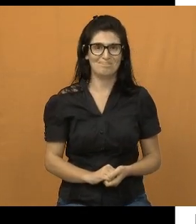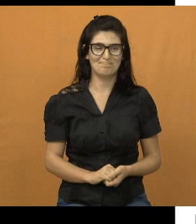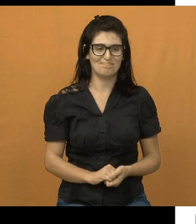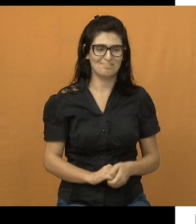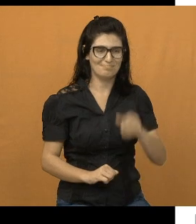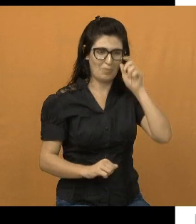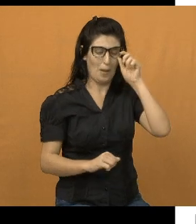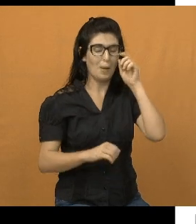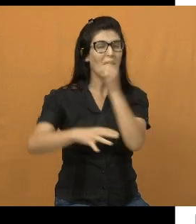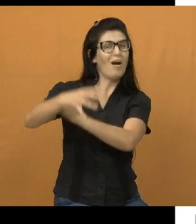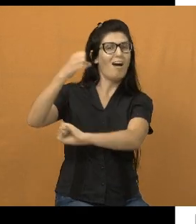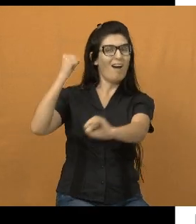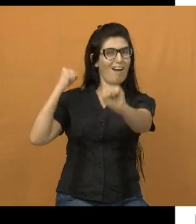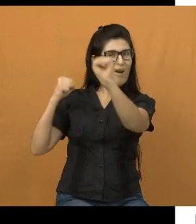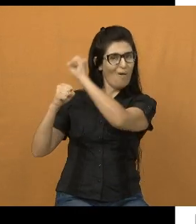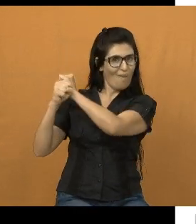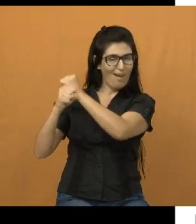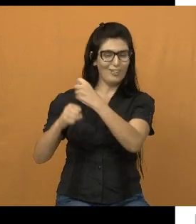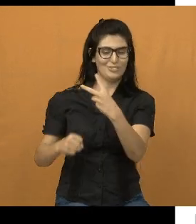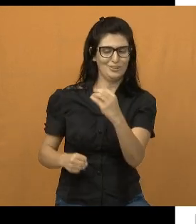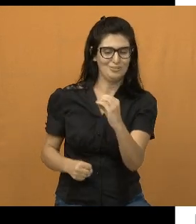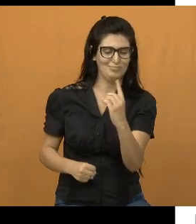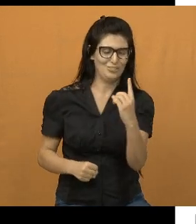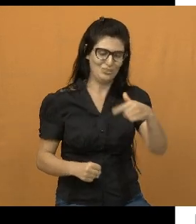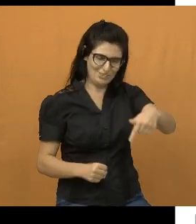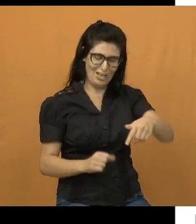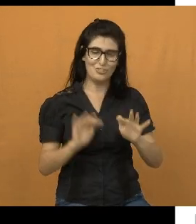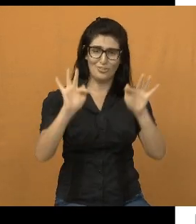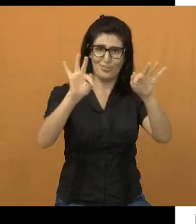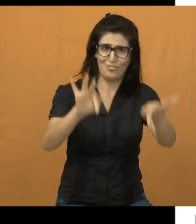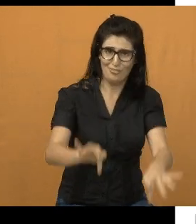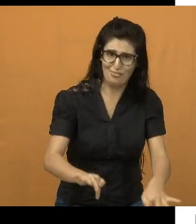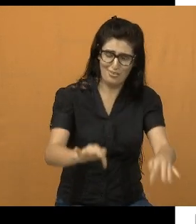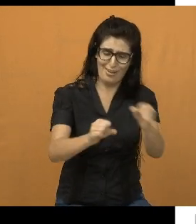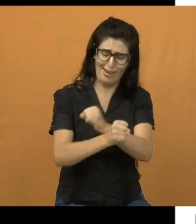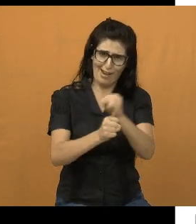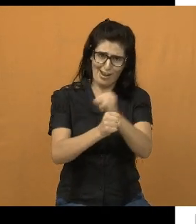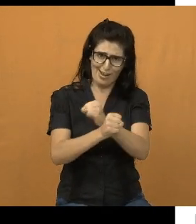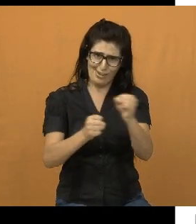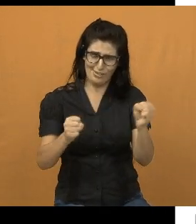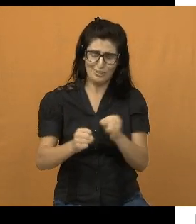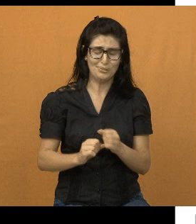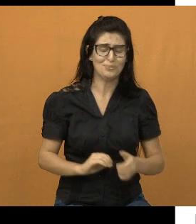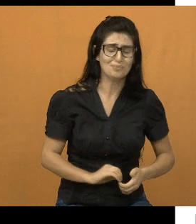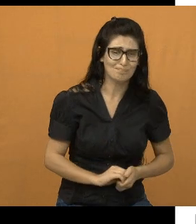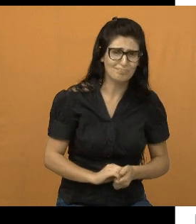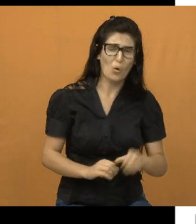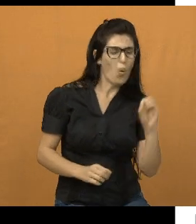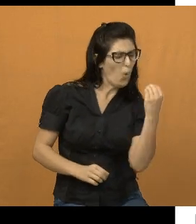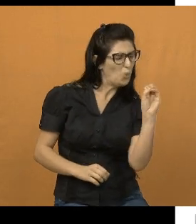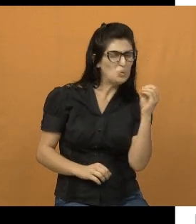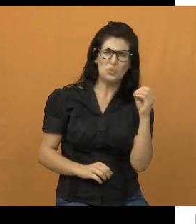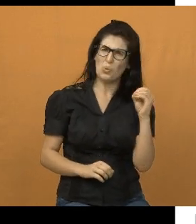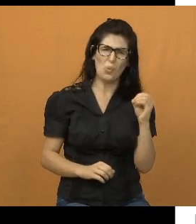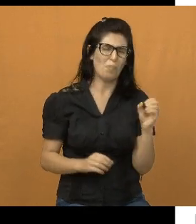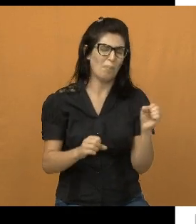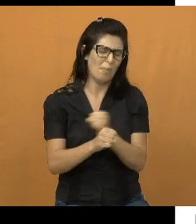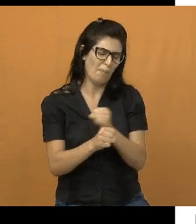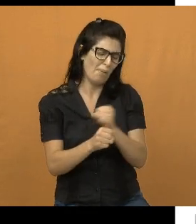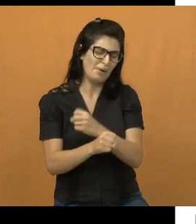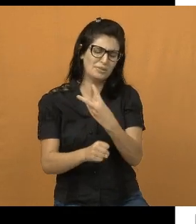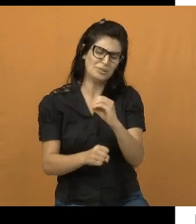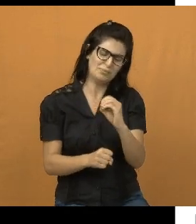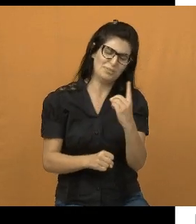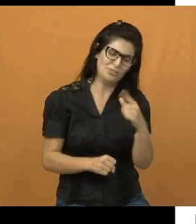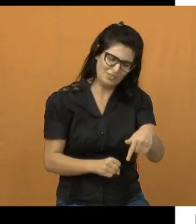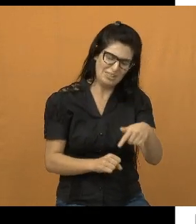Bom, no ano de 2017, no final do ano, em outubro de 2017,